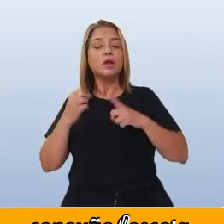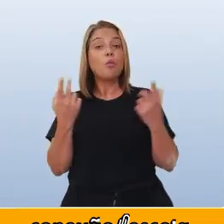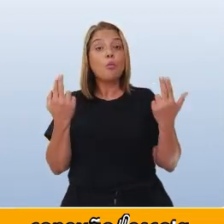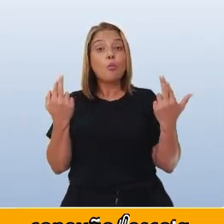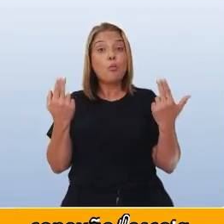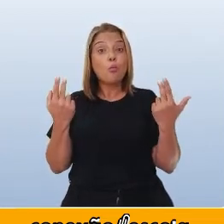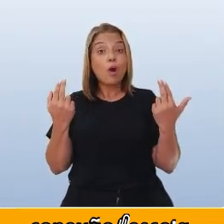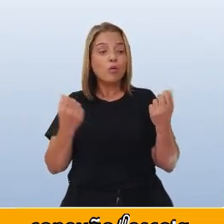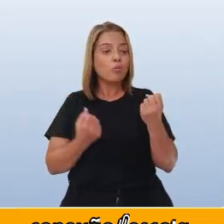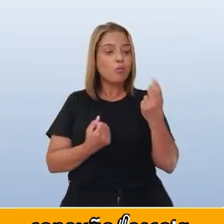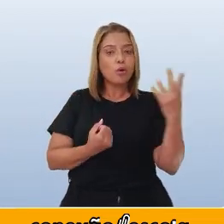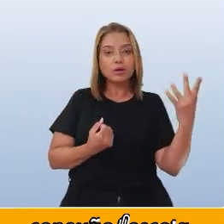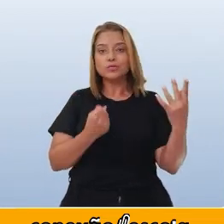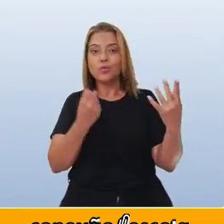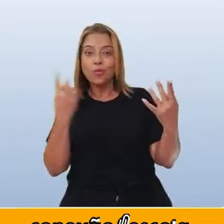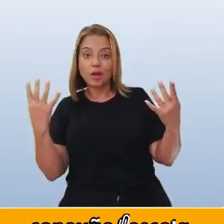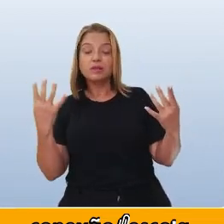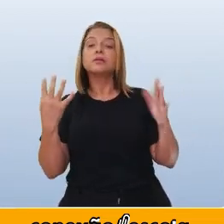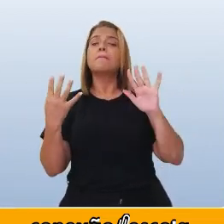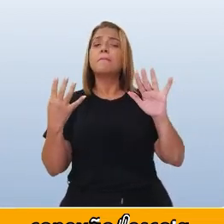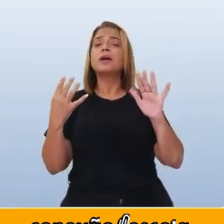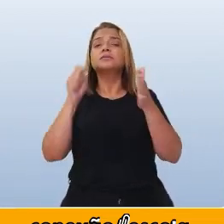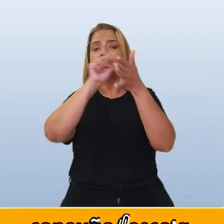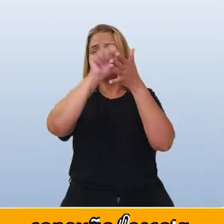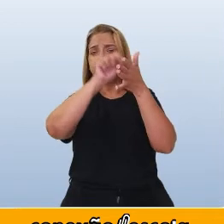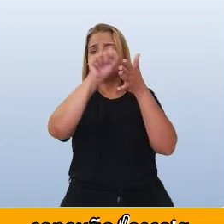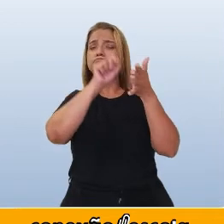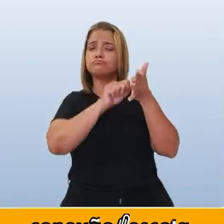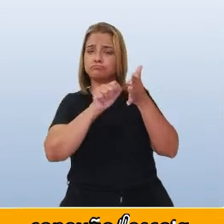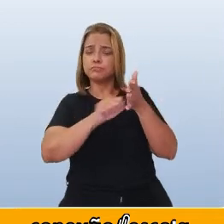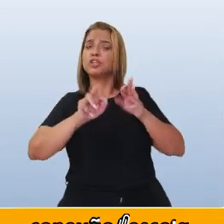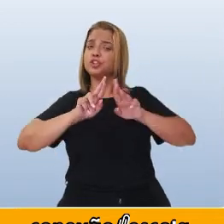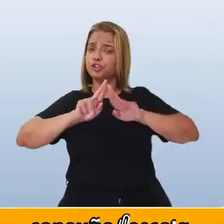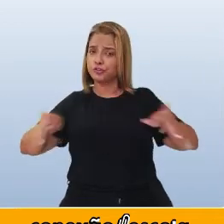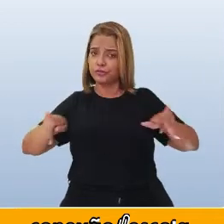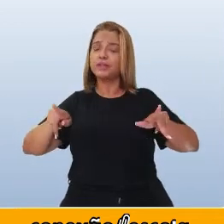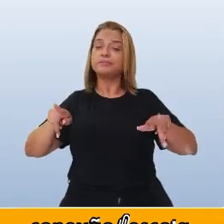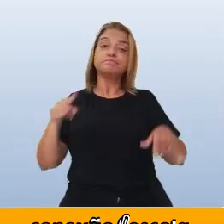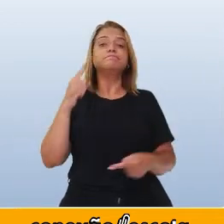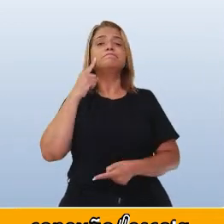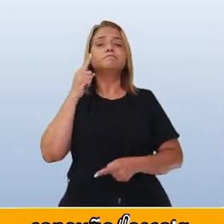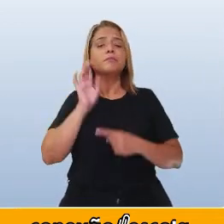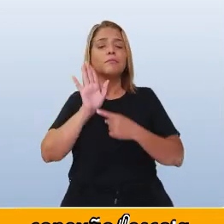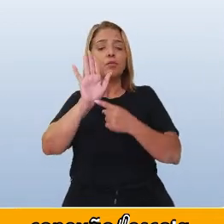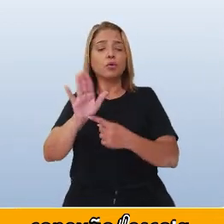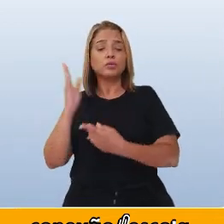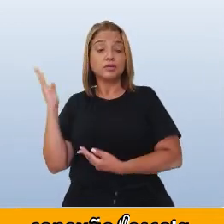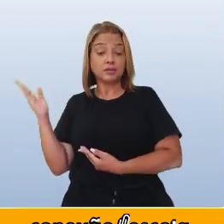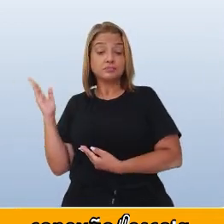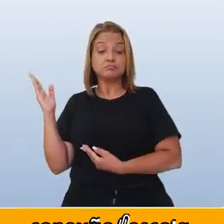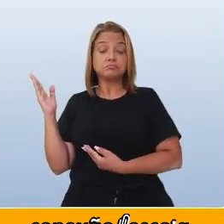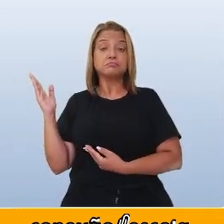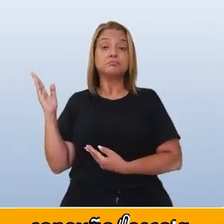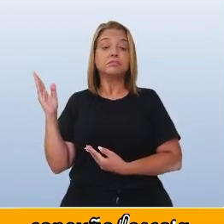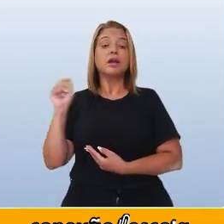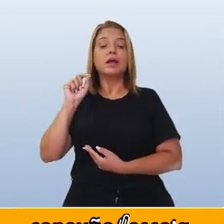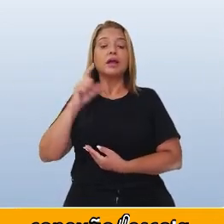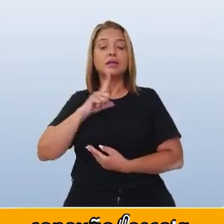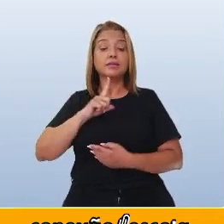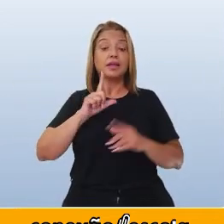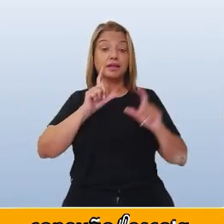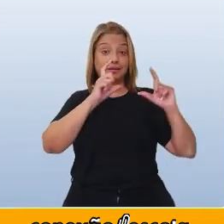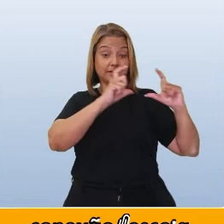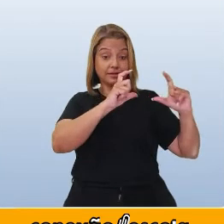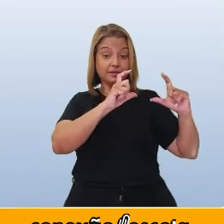quantidade, porém a sua escrita é um pouco diferente. Na primeira imagem, a figura foi dividida em